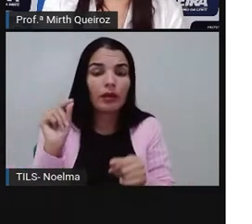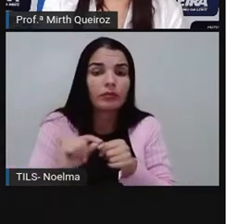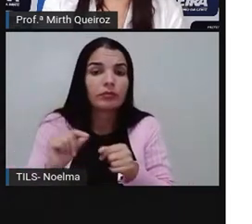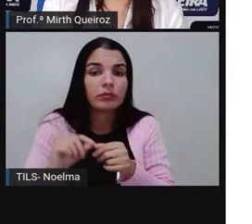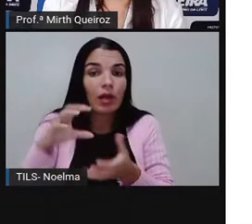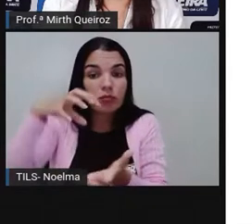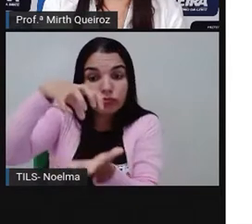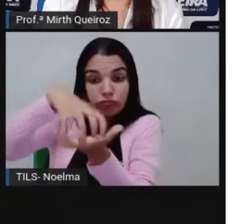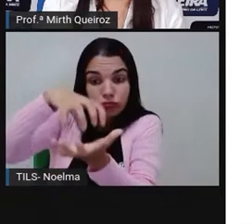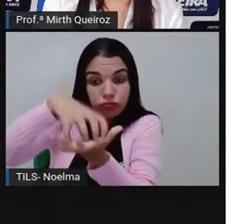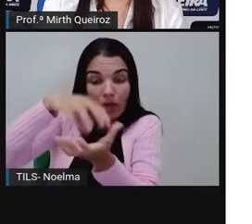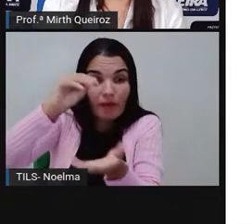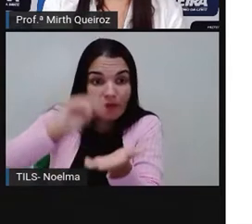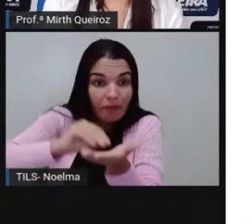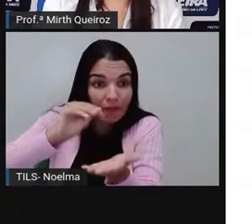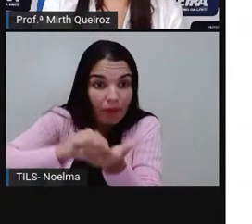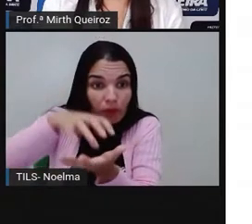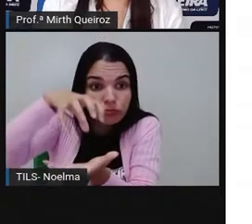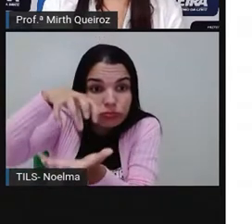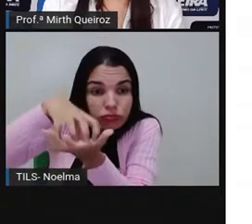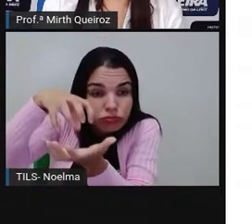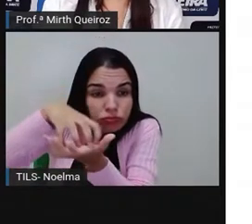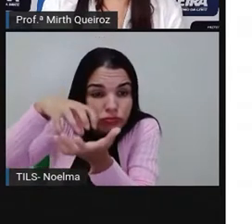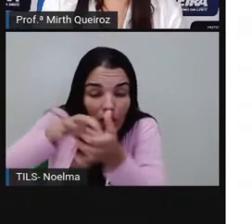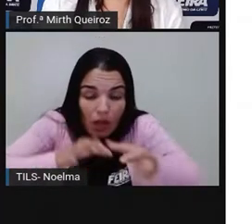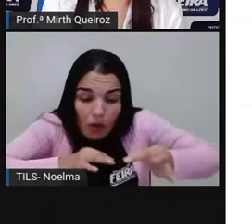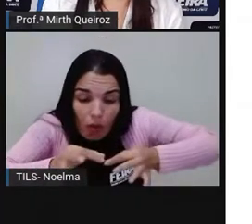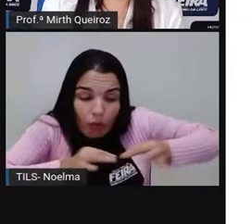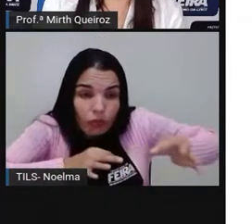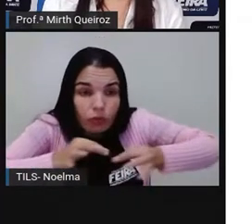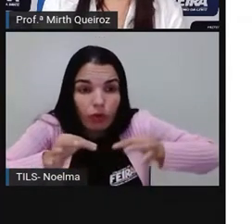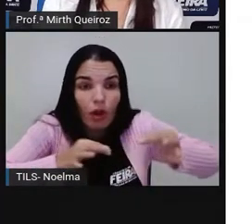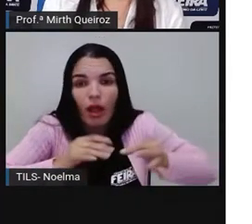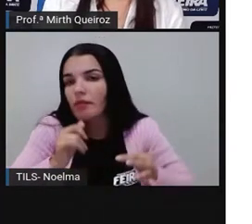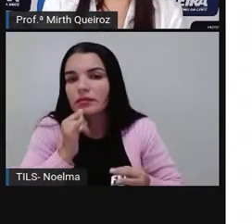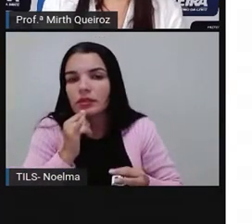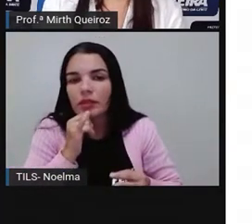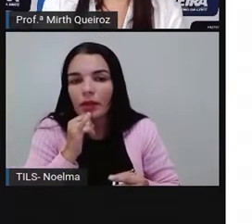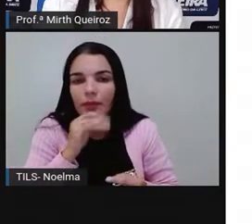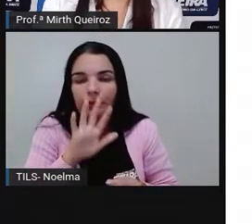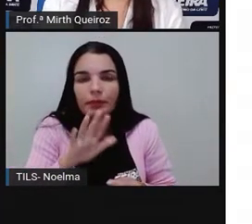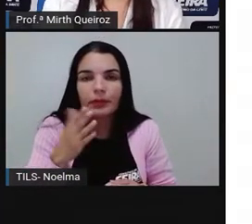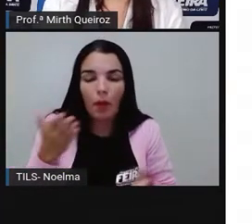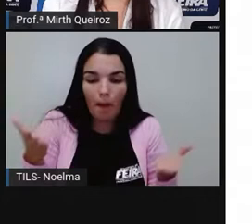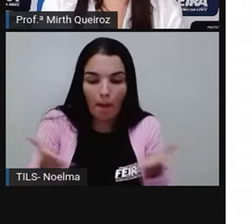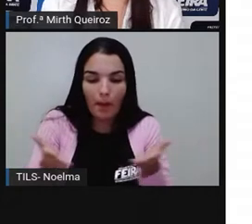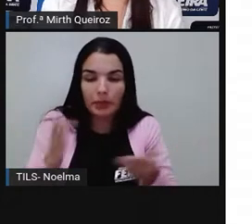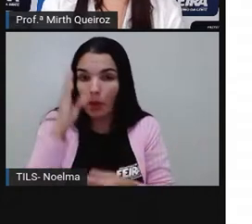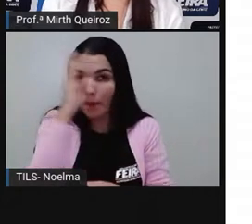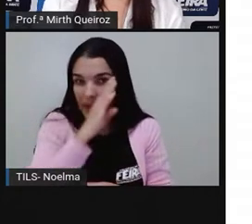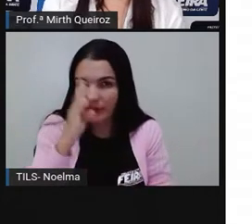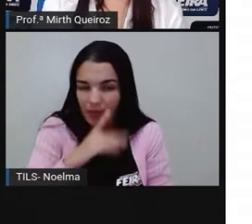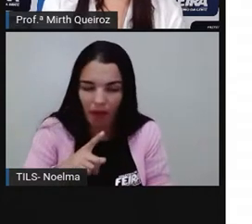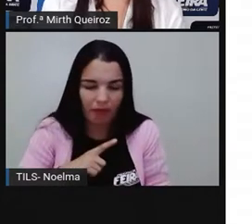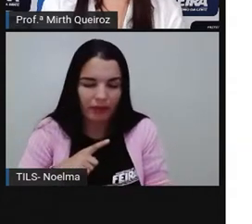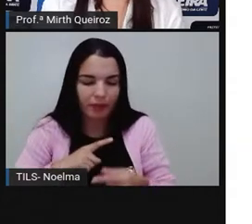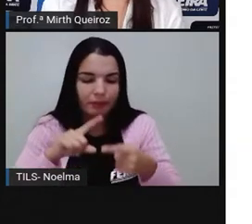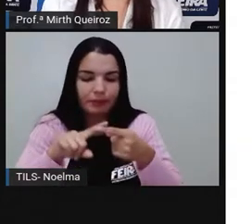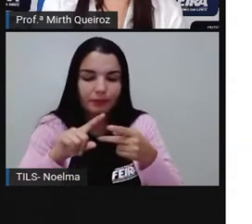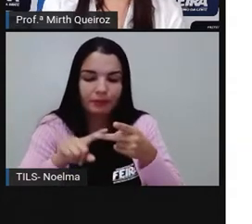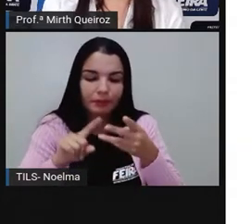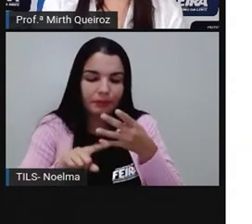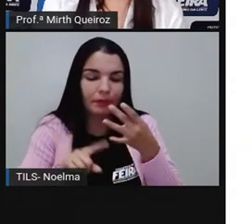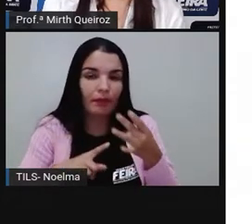órgão centralizador para coordenar tal sistema. Se a gente for pensar sobre o Brasil de hoje, né? Nós temos aí